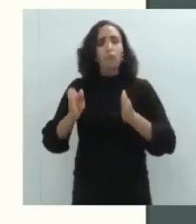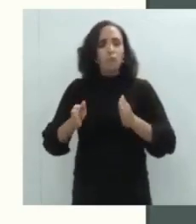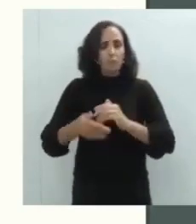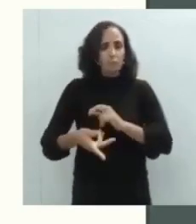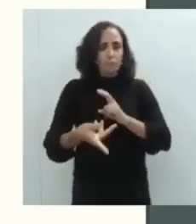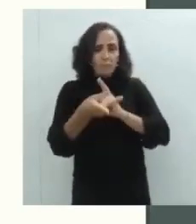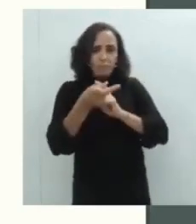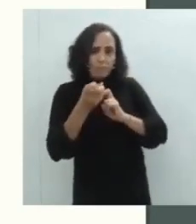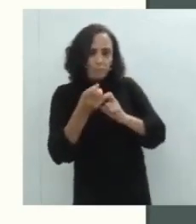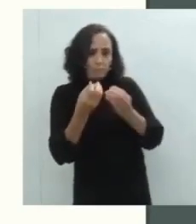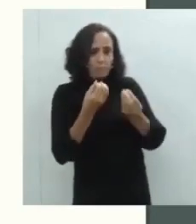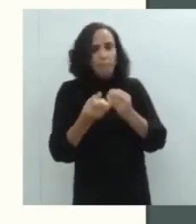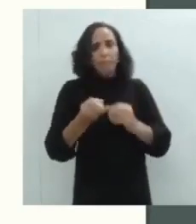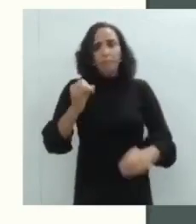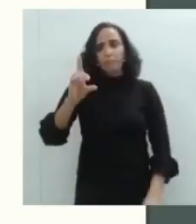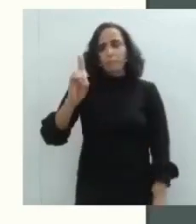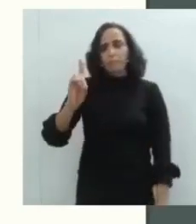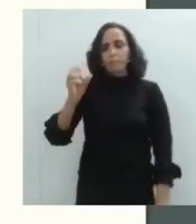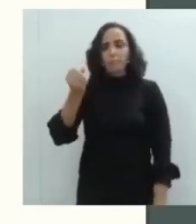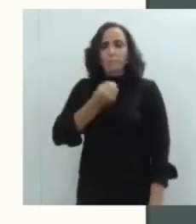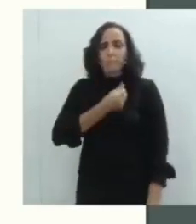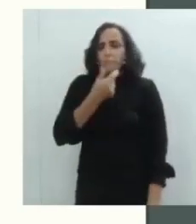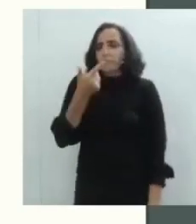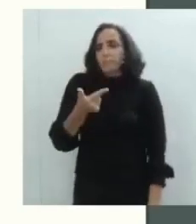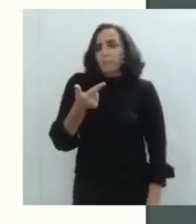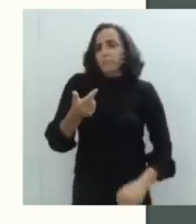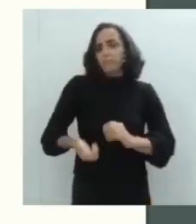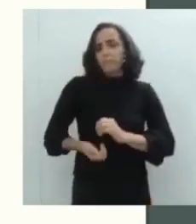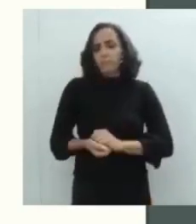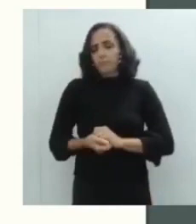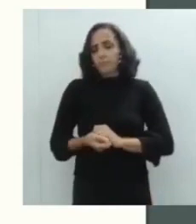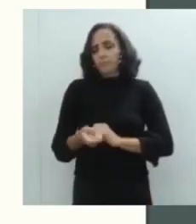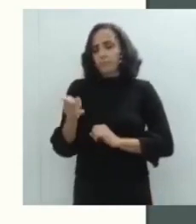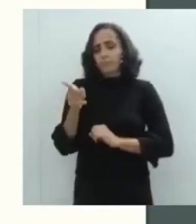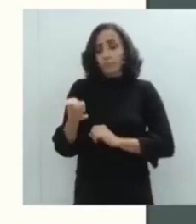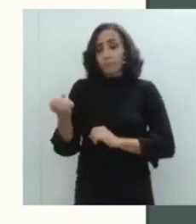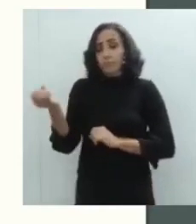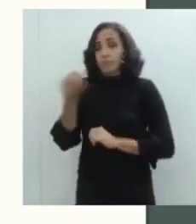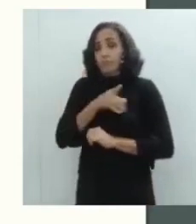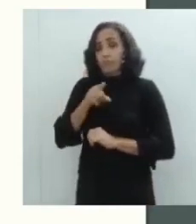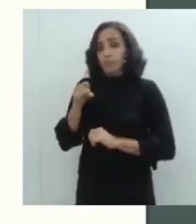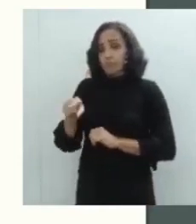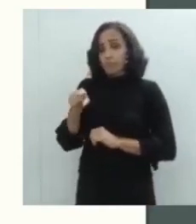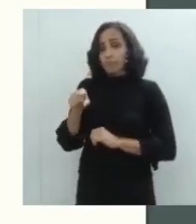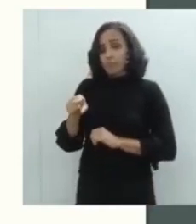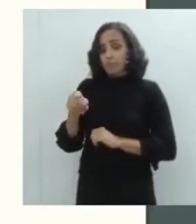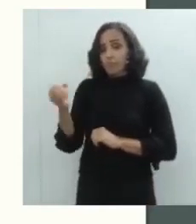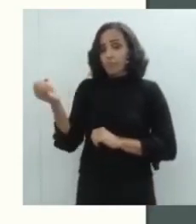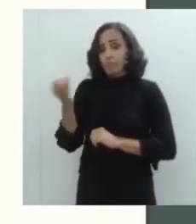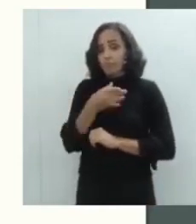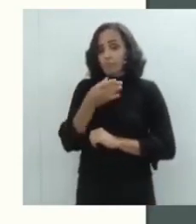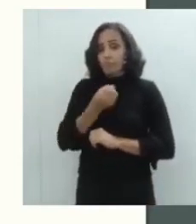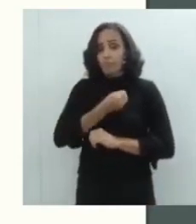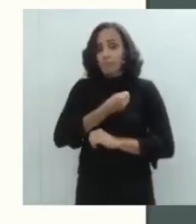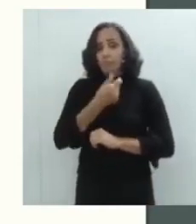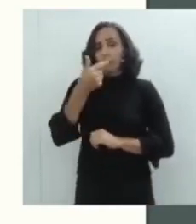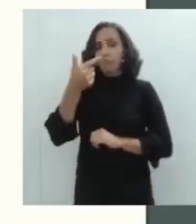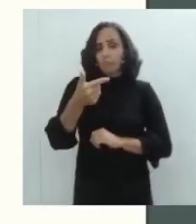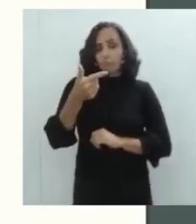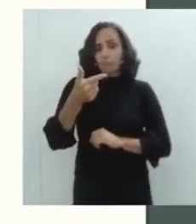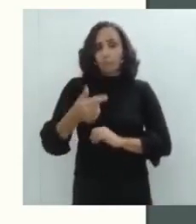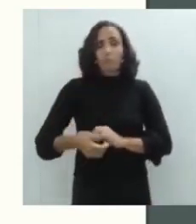Note aqui, ID2, tá? Como foi o novo registro. Então, Maria atribuiu o ID2.